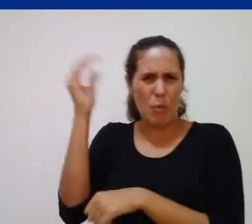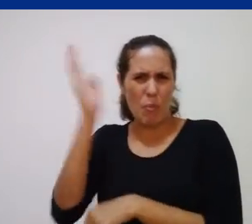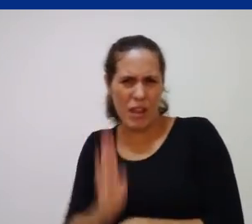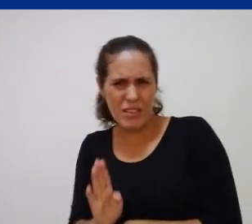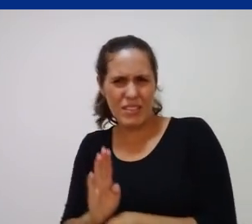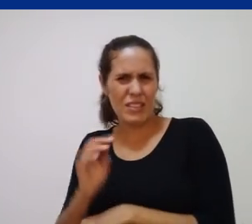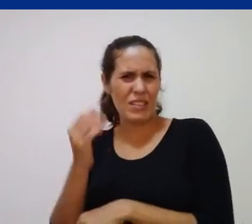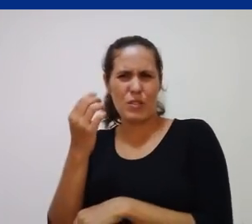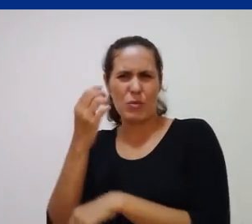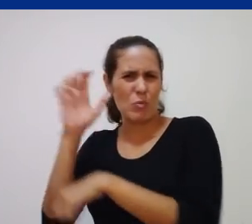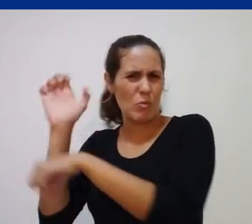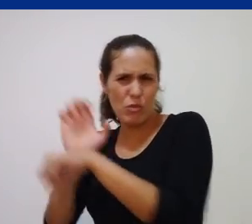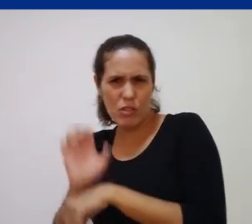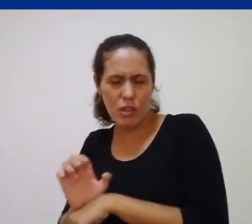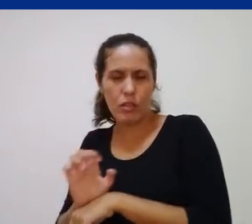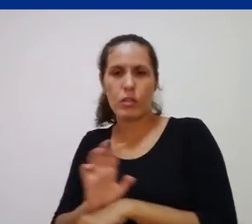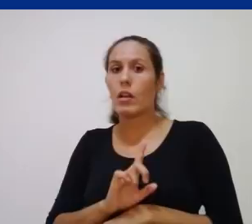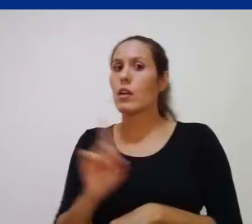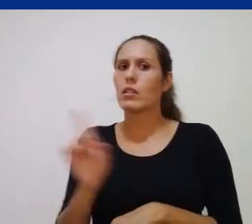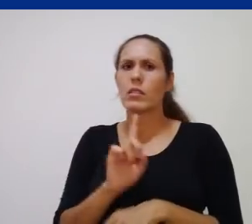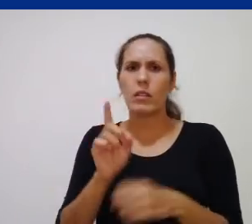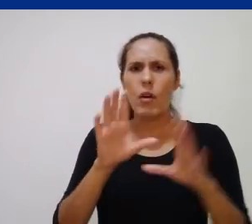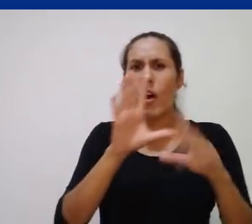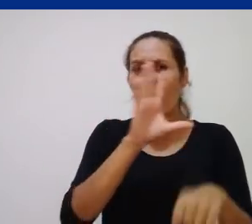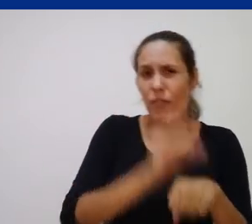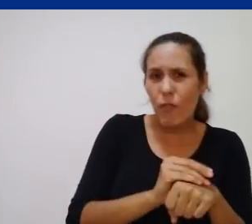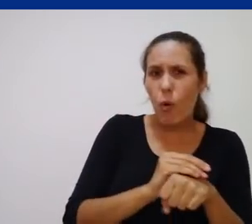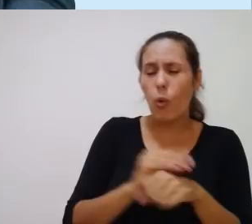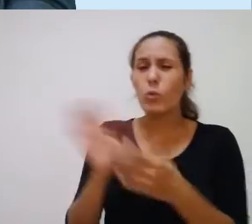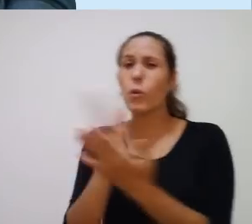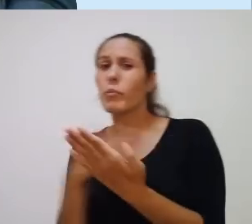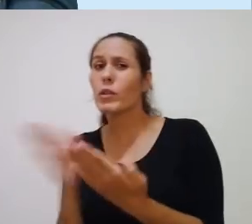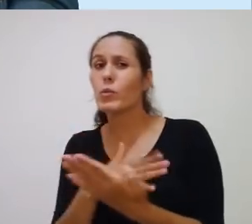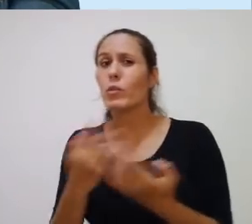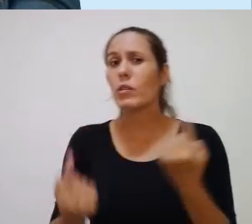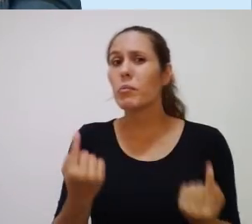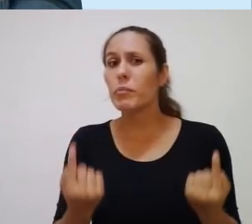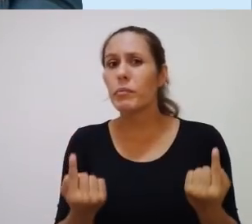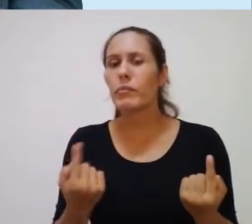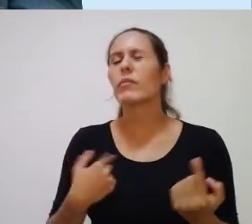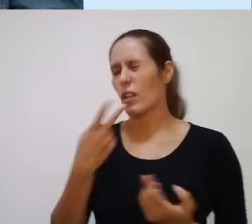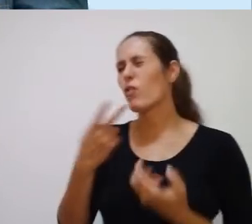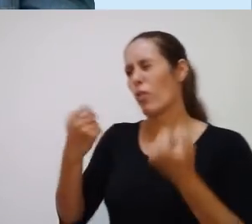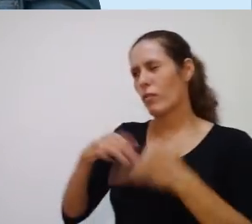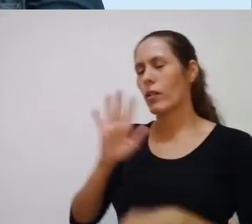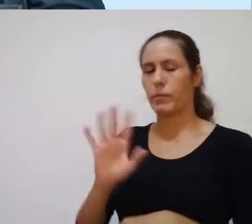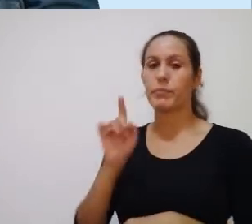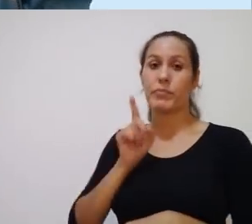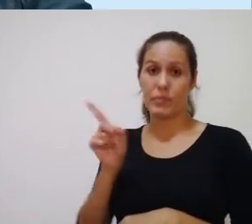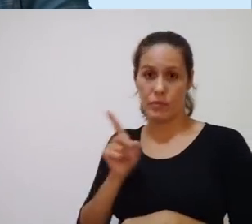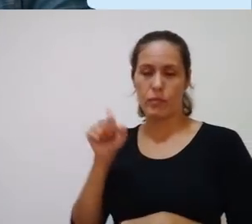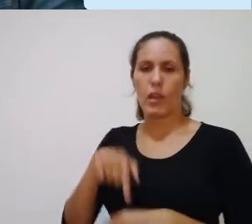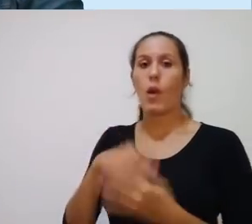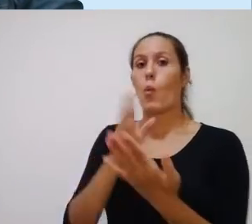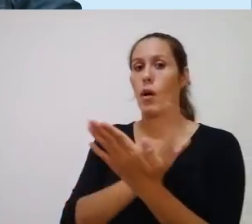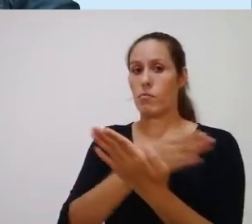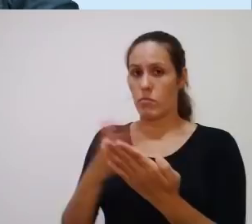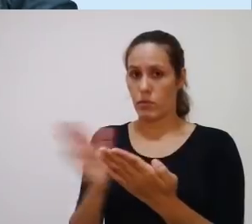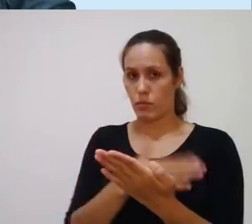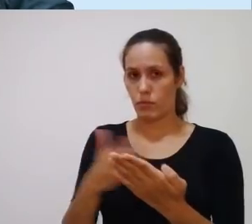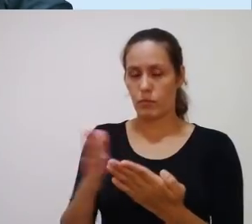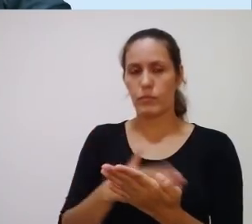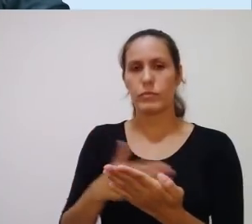na verdade não é uma fotografia, isso é uma pintura, não é verdade? Uma pintura. Eu vou falar para vocês. Essa pintura era de